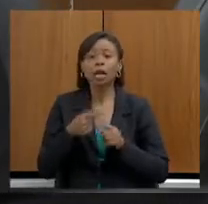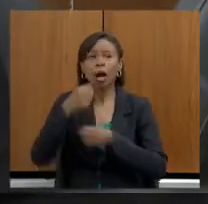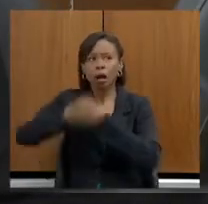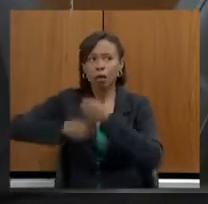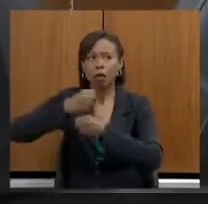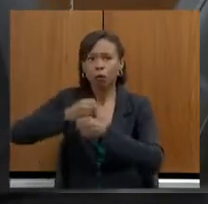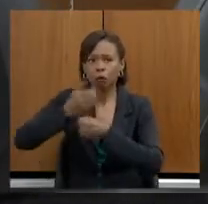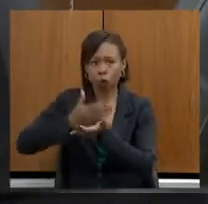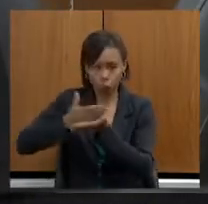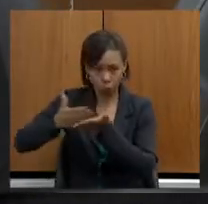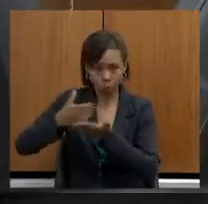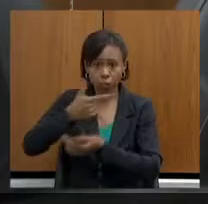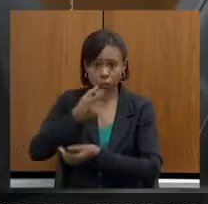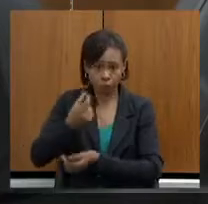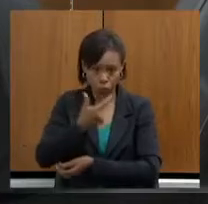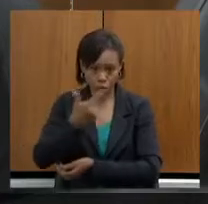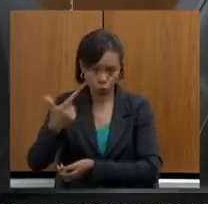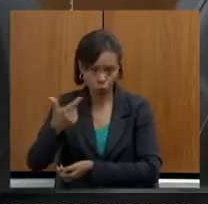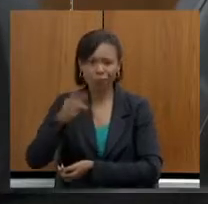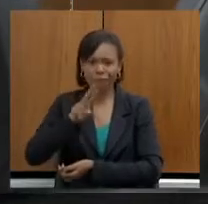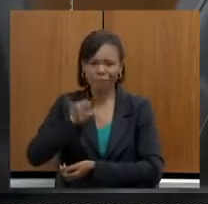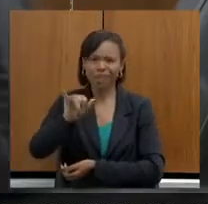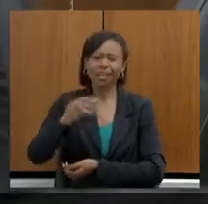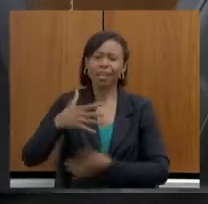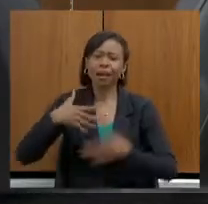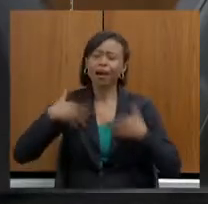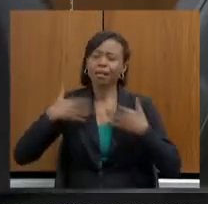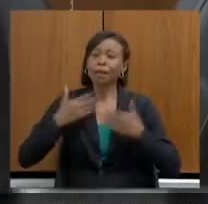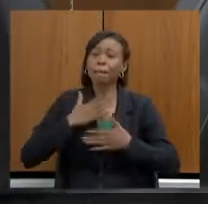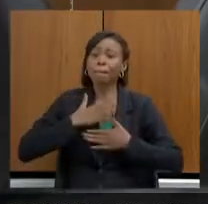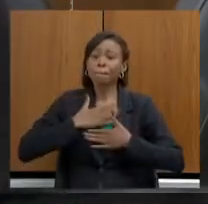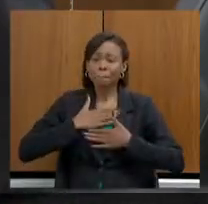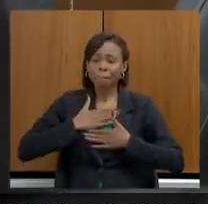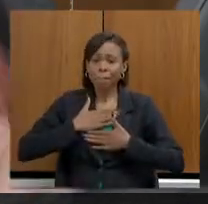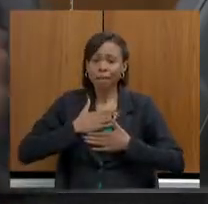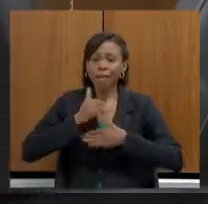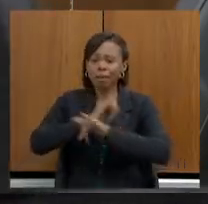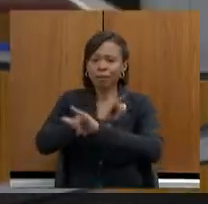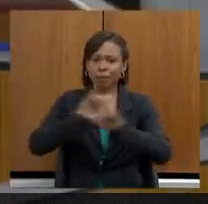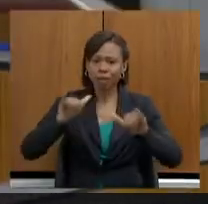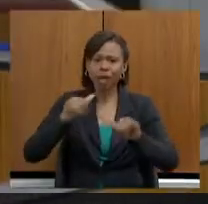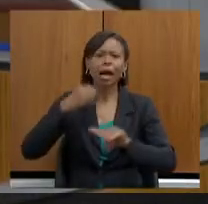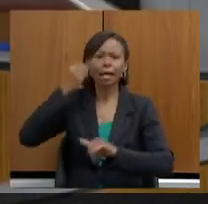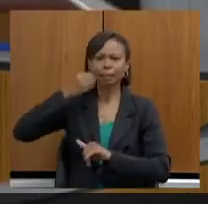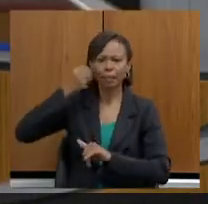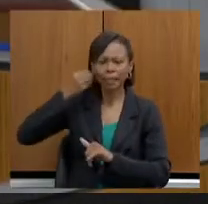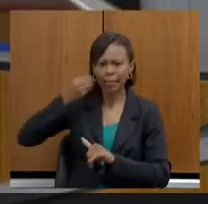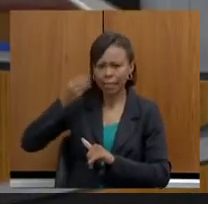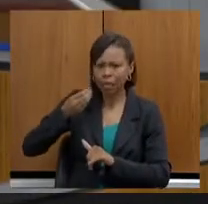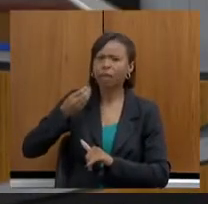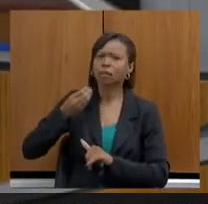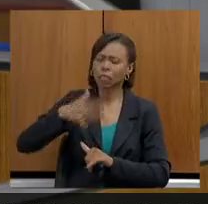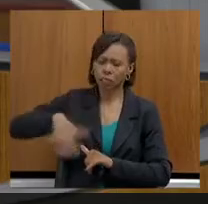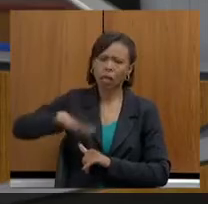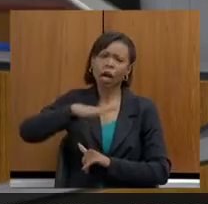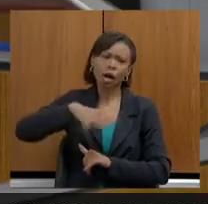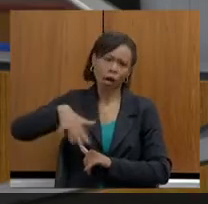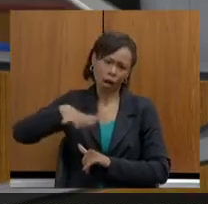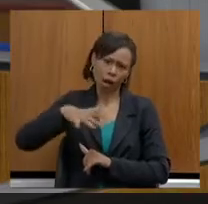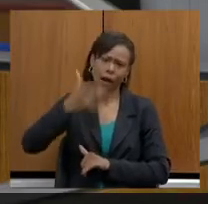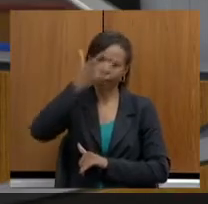início do ano que vem então vai ser um momento de muita alegria para mim é contar para o senhor essas experiências no âmbito